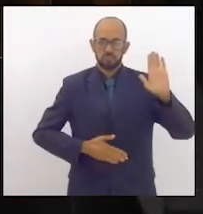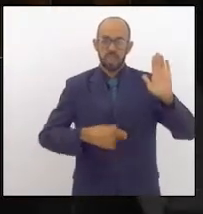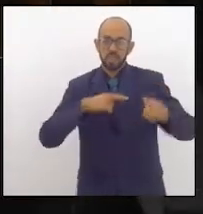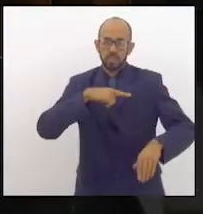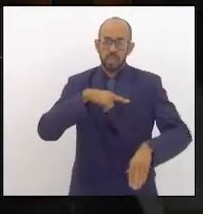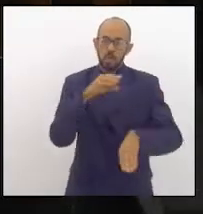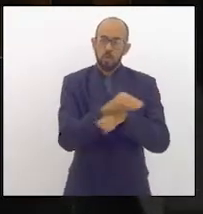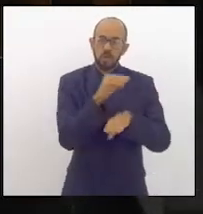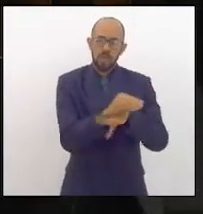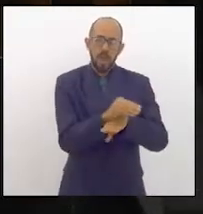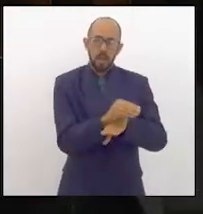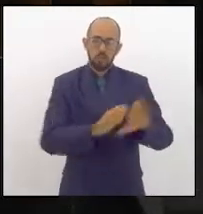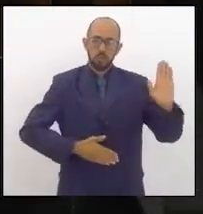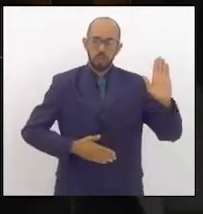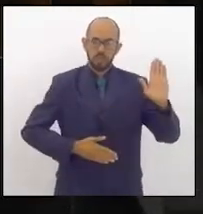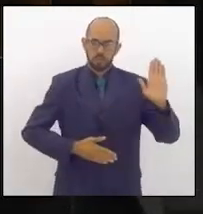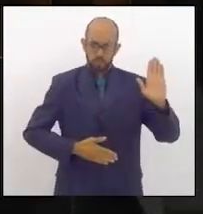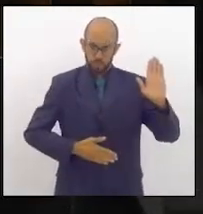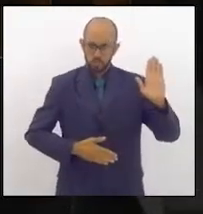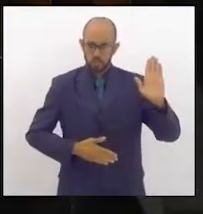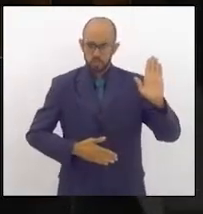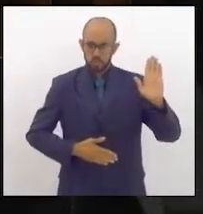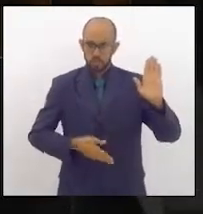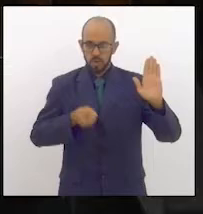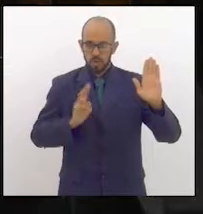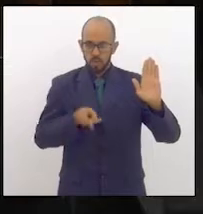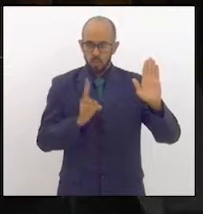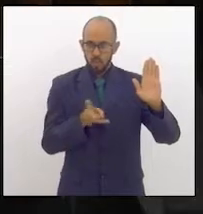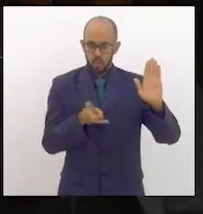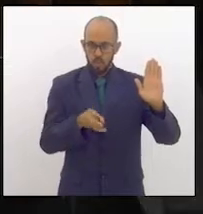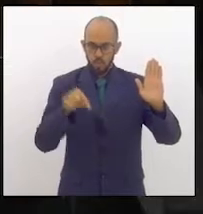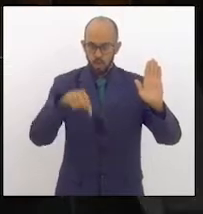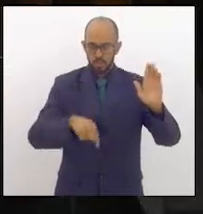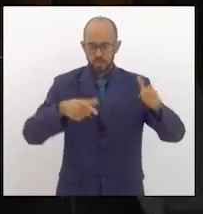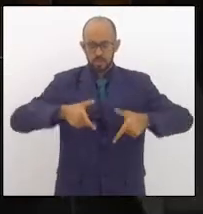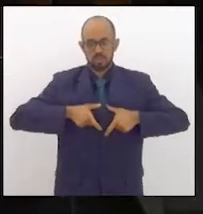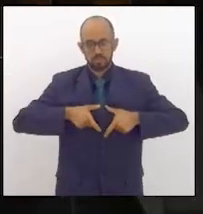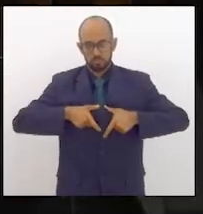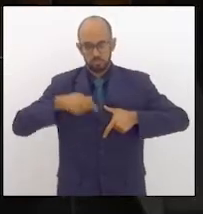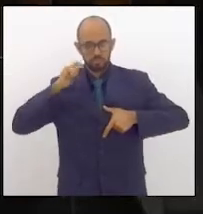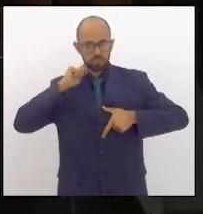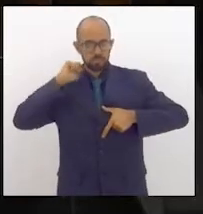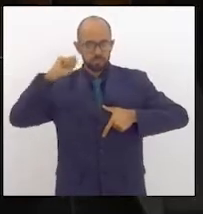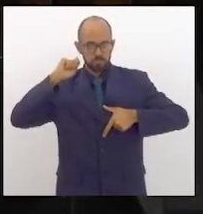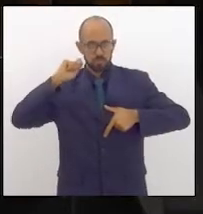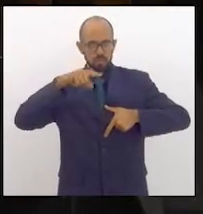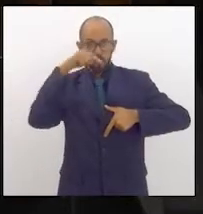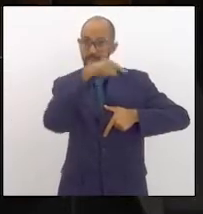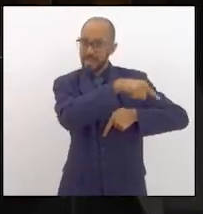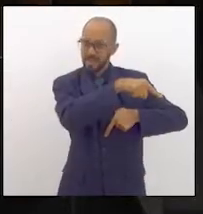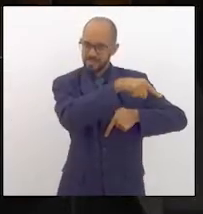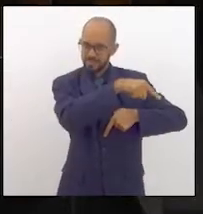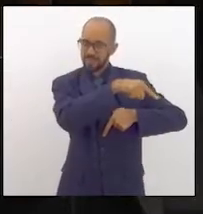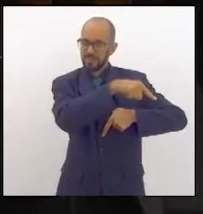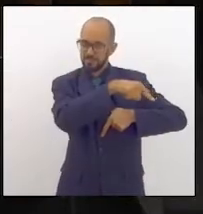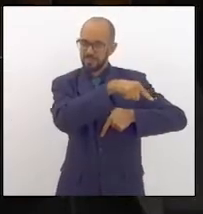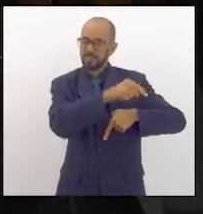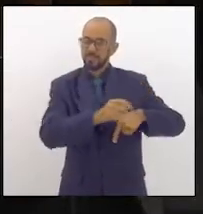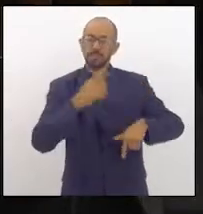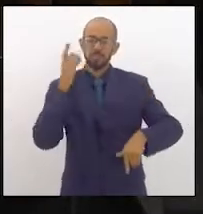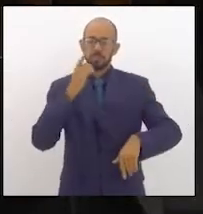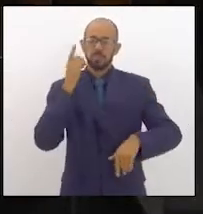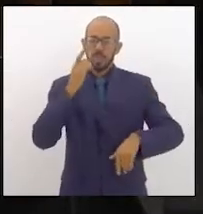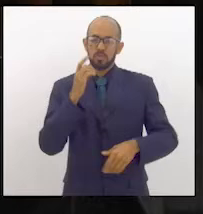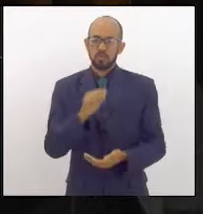e o lutou para que esse bandido continuasse condecorado por essa casa foi esse deputado a pauta que a esquerda tá